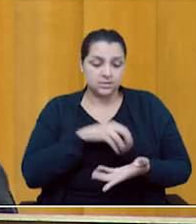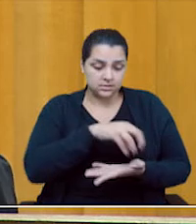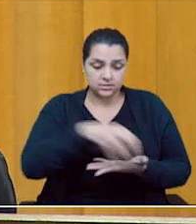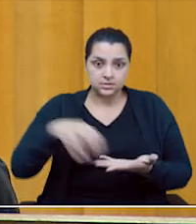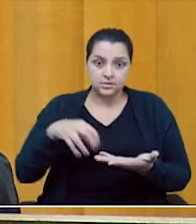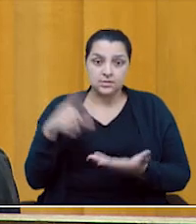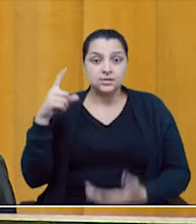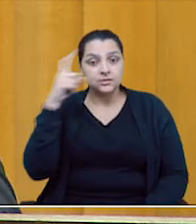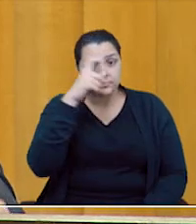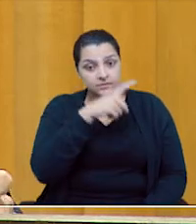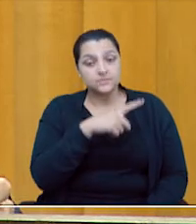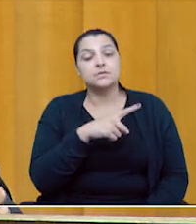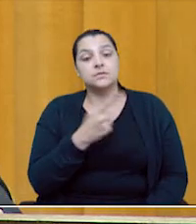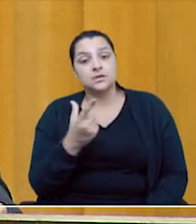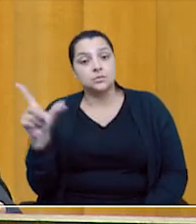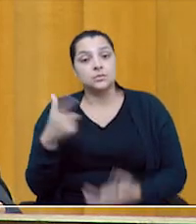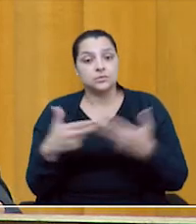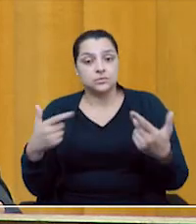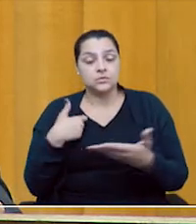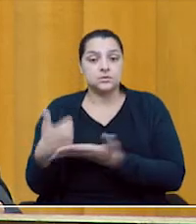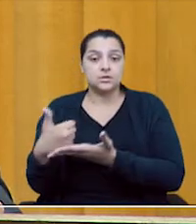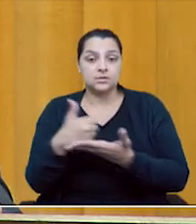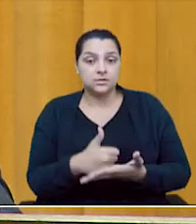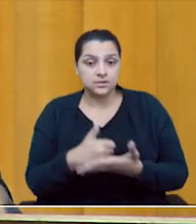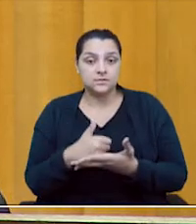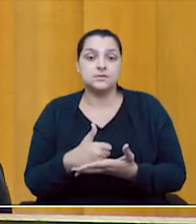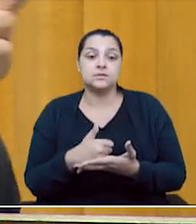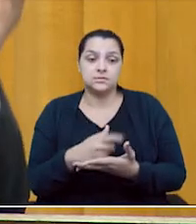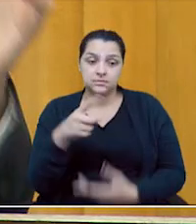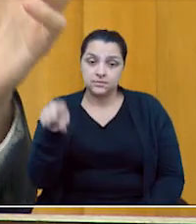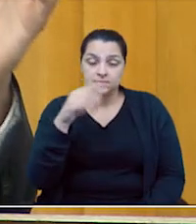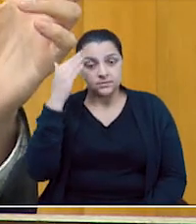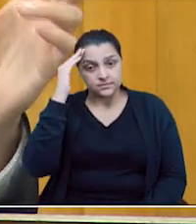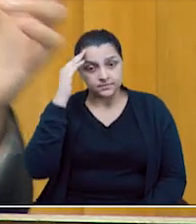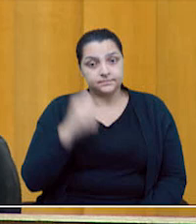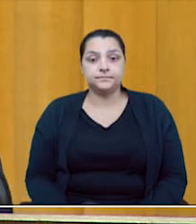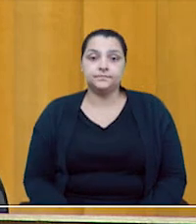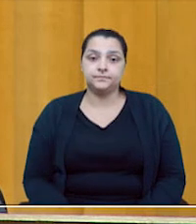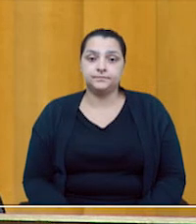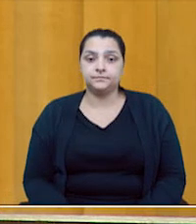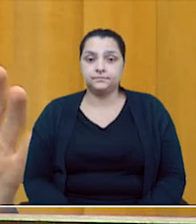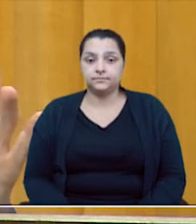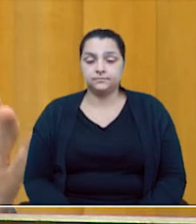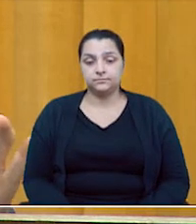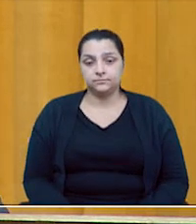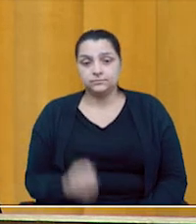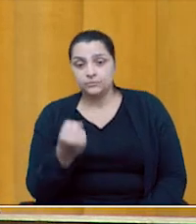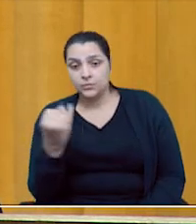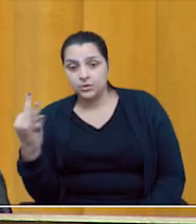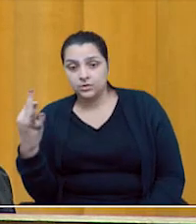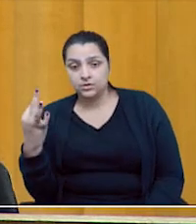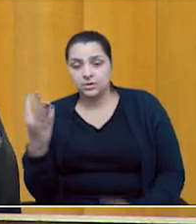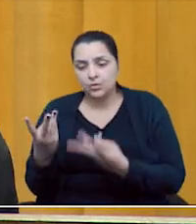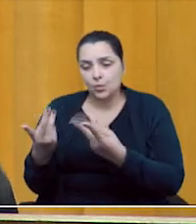É um outro ponto que também eu queria trazer algumas luzes para os senhores. Sobre a transição do paradigma quanti para o quali, eu não vou me estender, mas eu